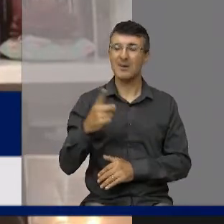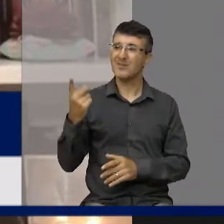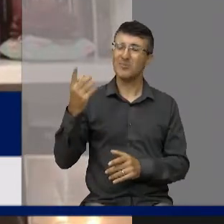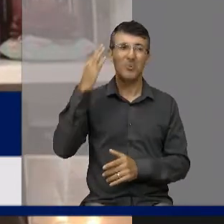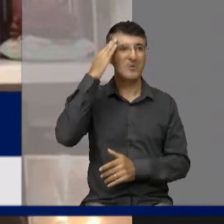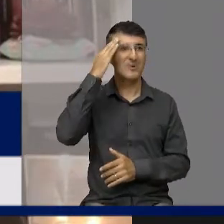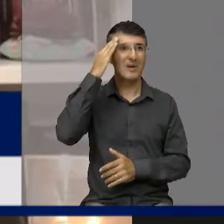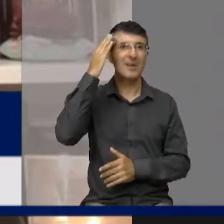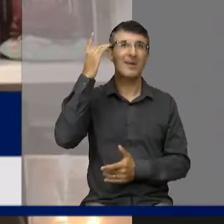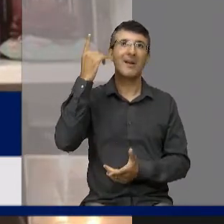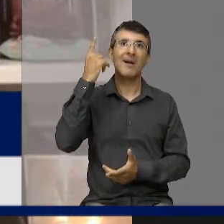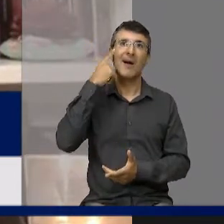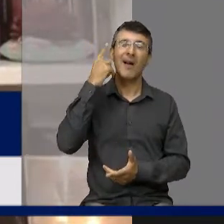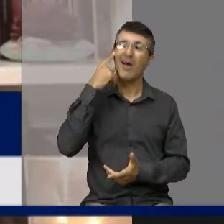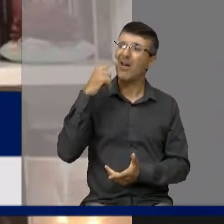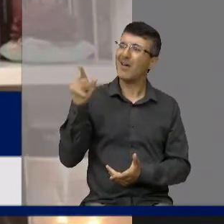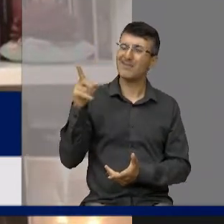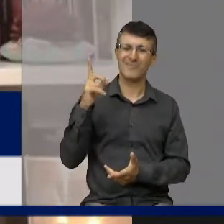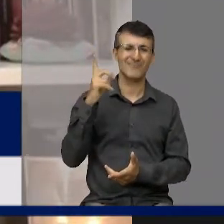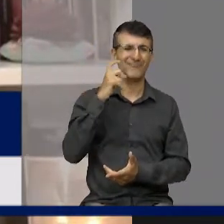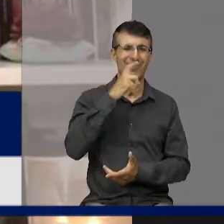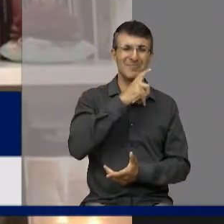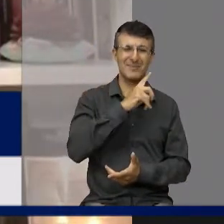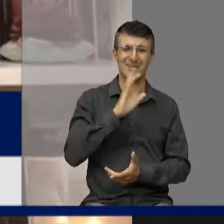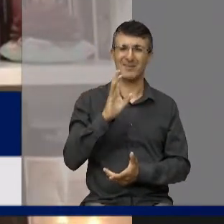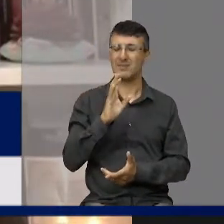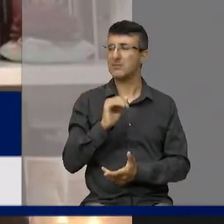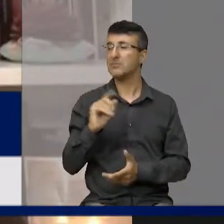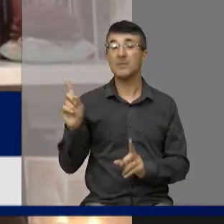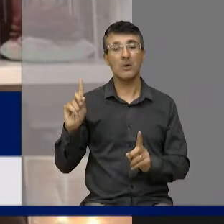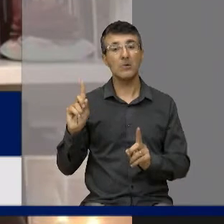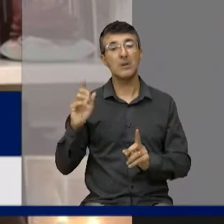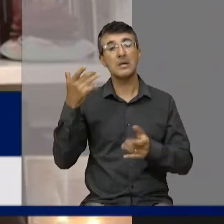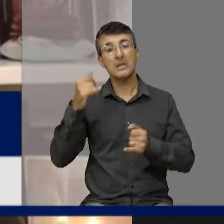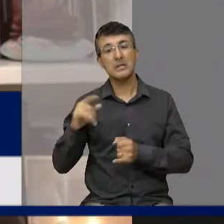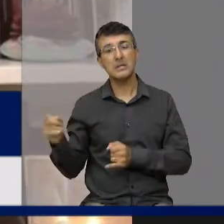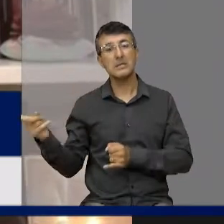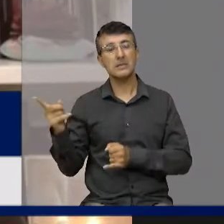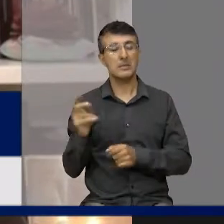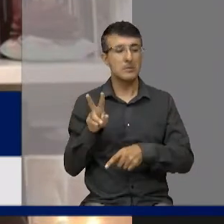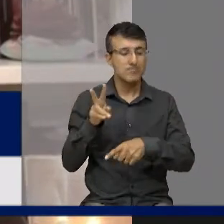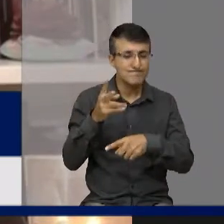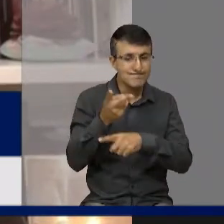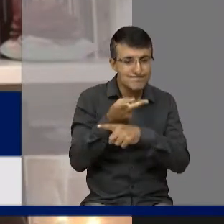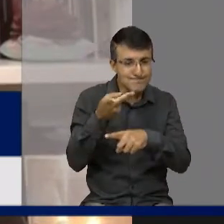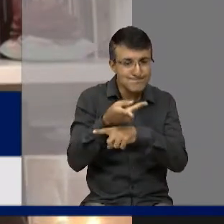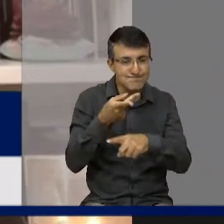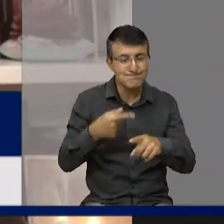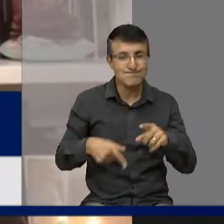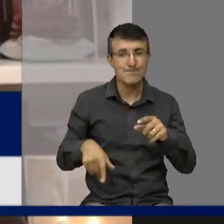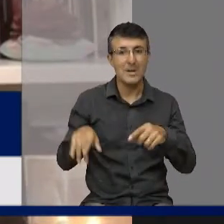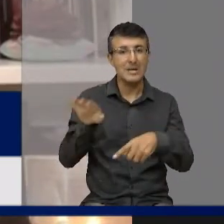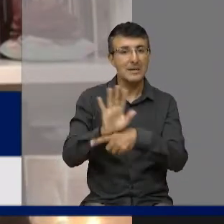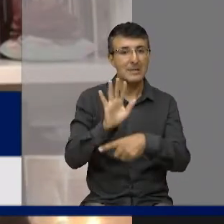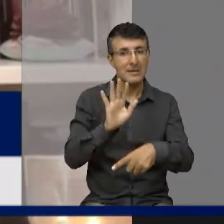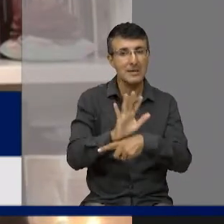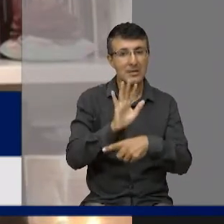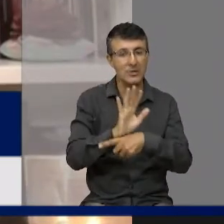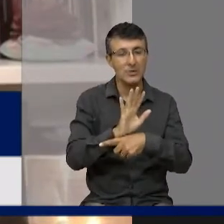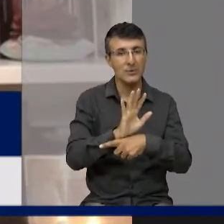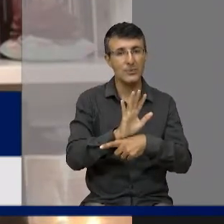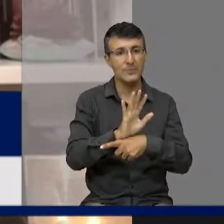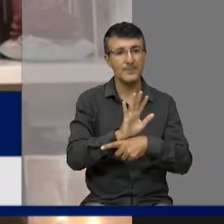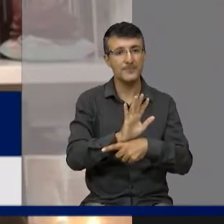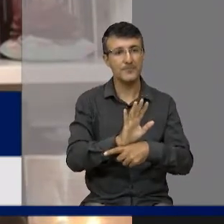procura ajuda, né, em qualquer profissional, né, que trabalhe com a questão da violência doméstica,